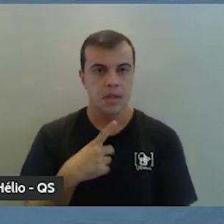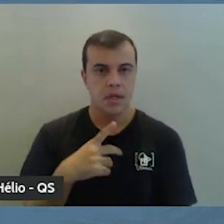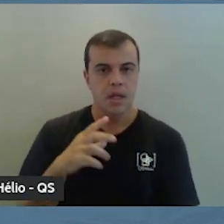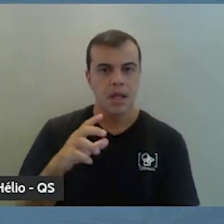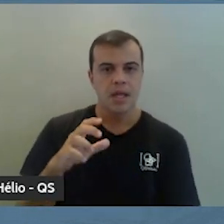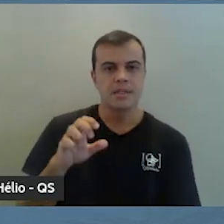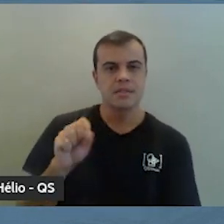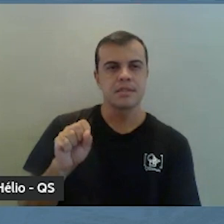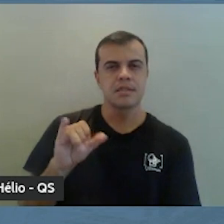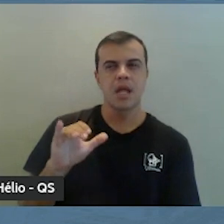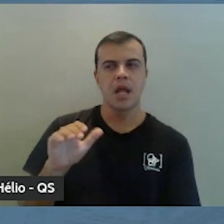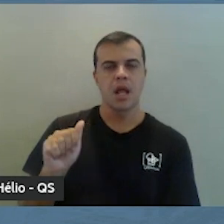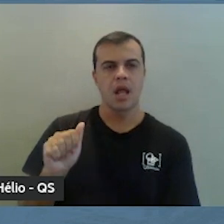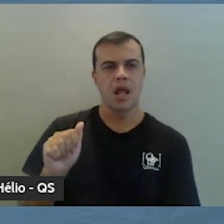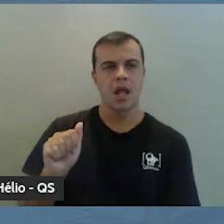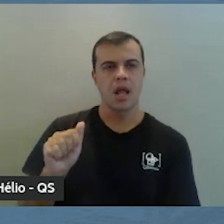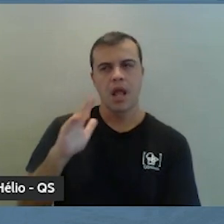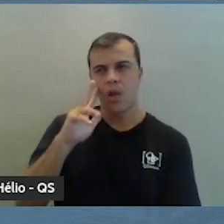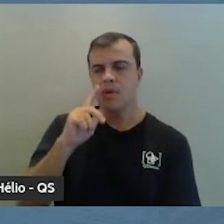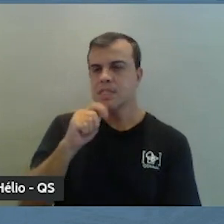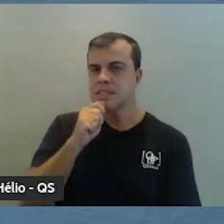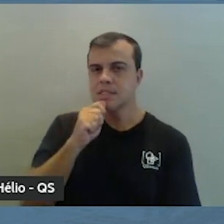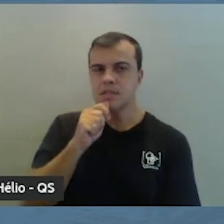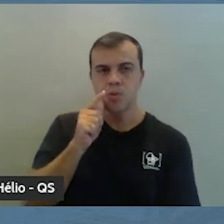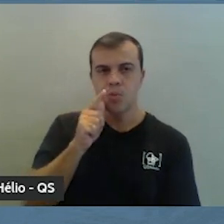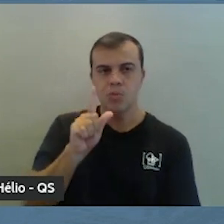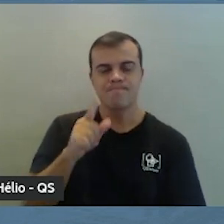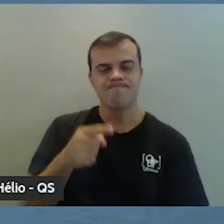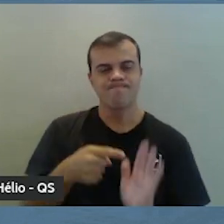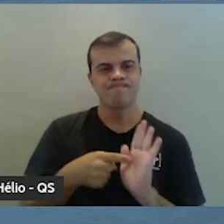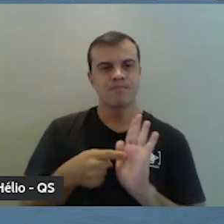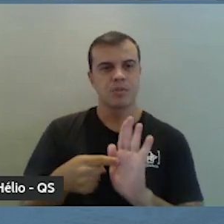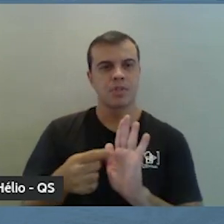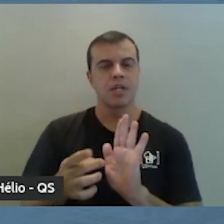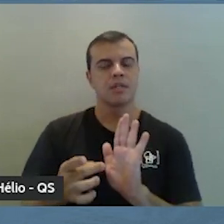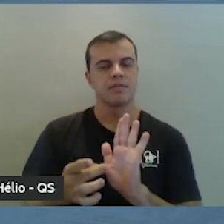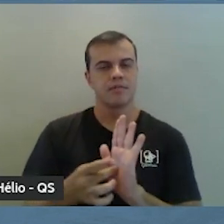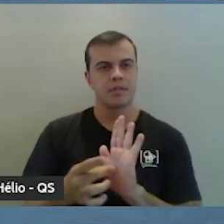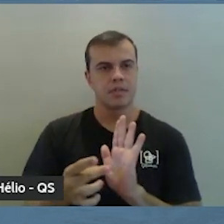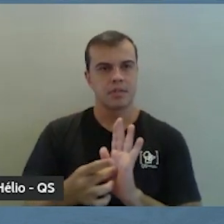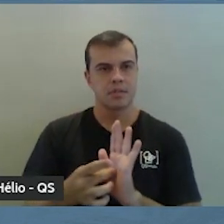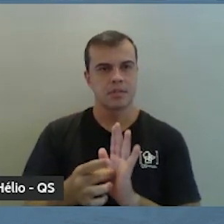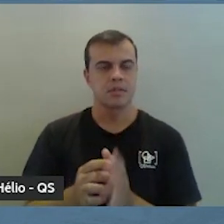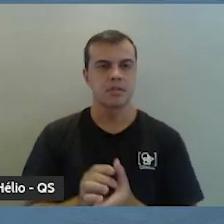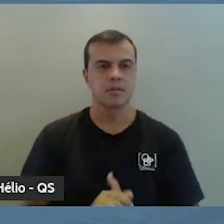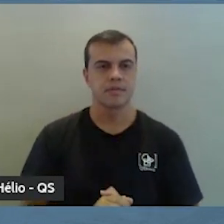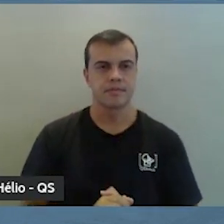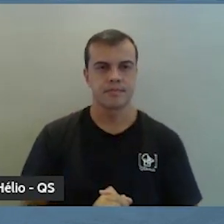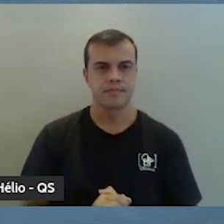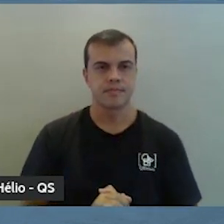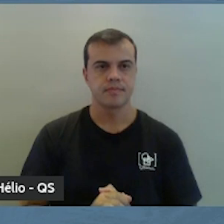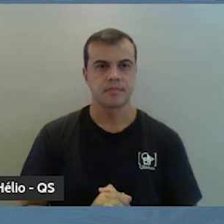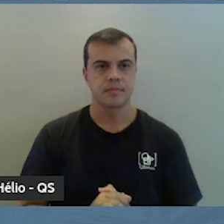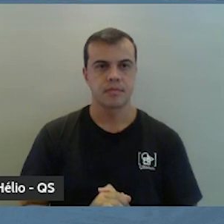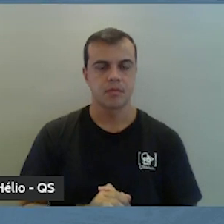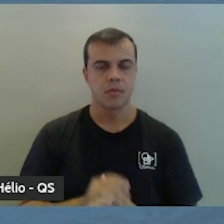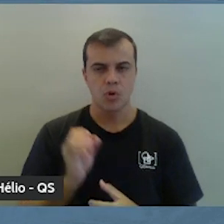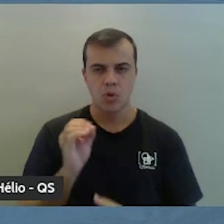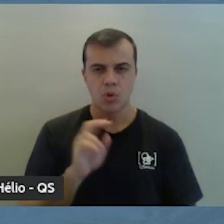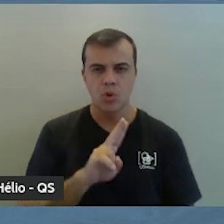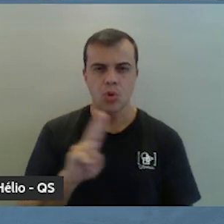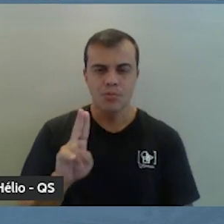o único que eu não vou conseguir escapar de falar de um grande nome.